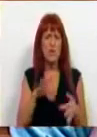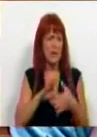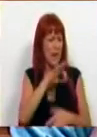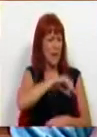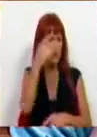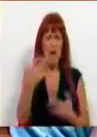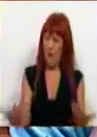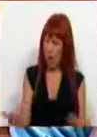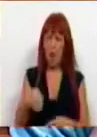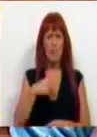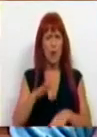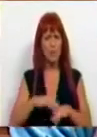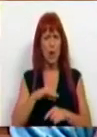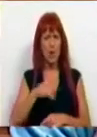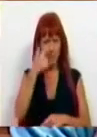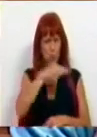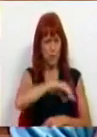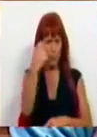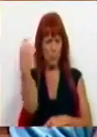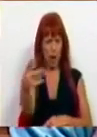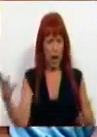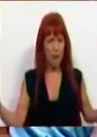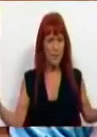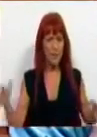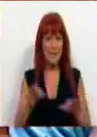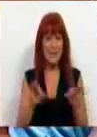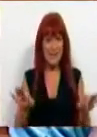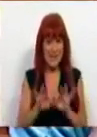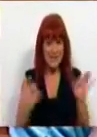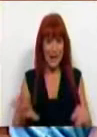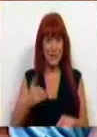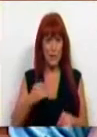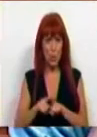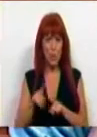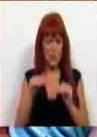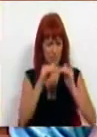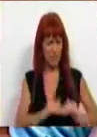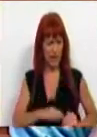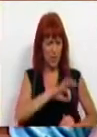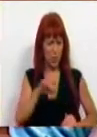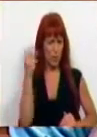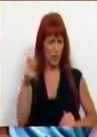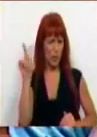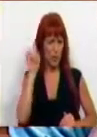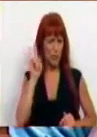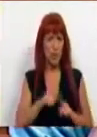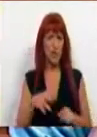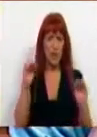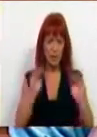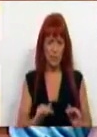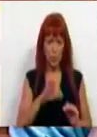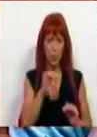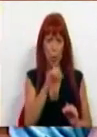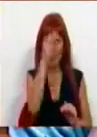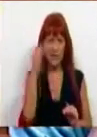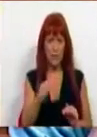pensões, vem agora preocupar-se com os pensionistas. O mesmo CDS que baixou o valor de pensões e que congelou